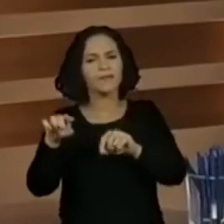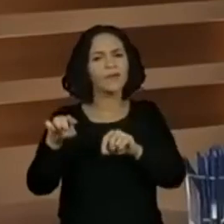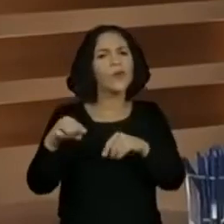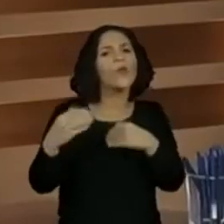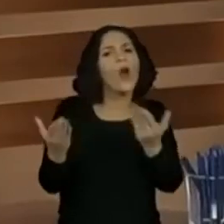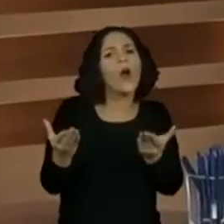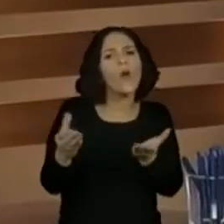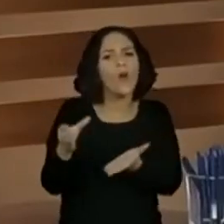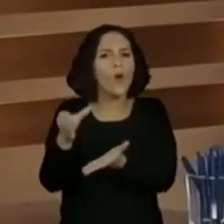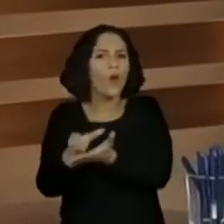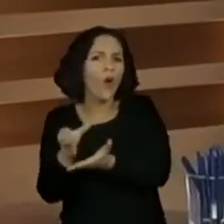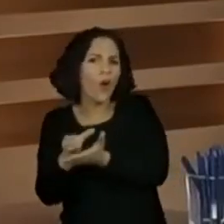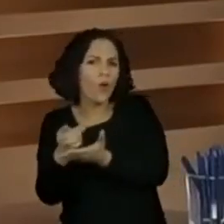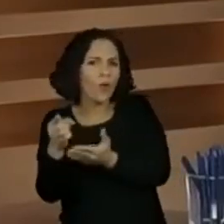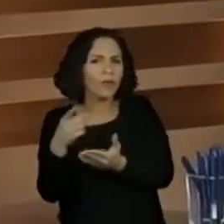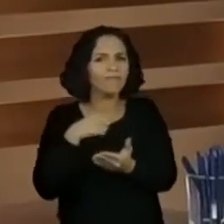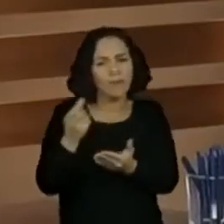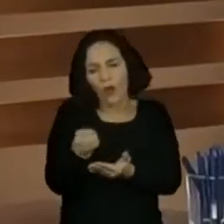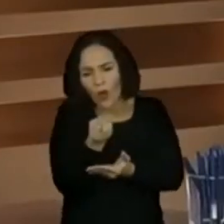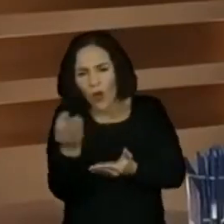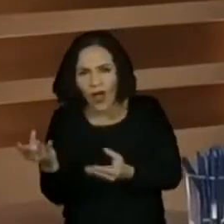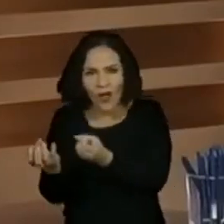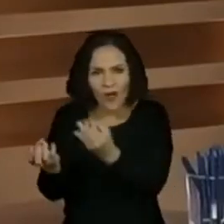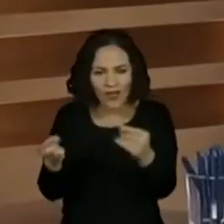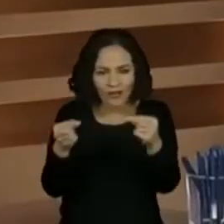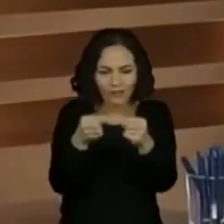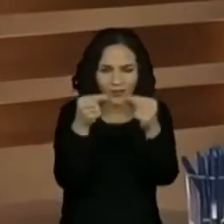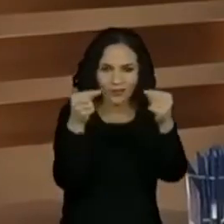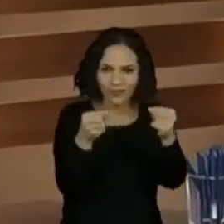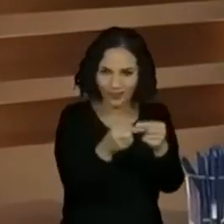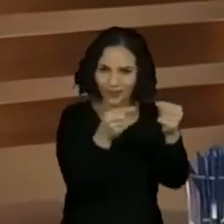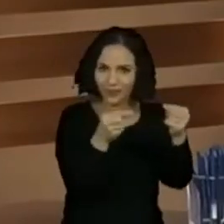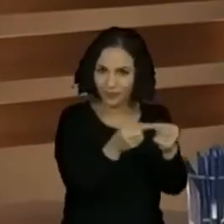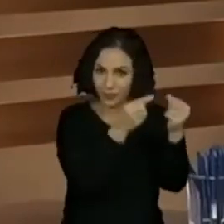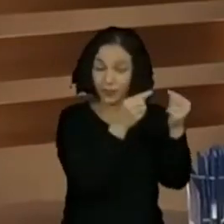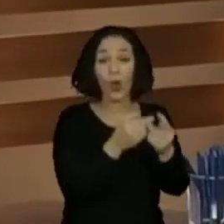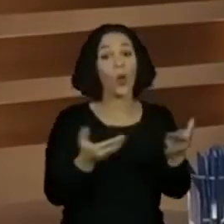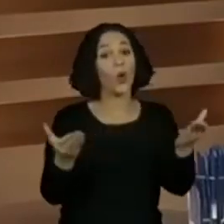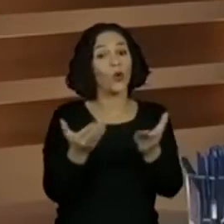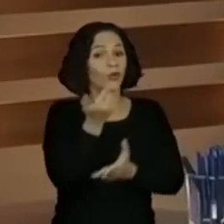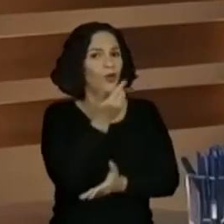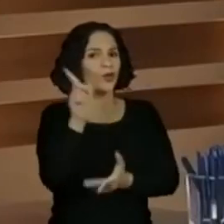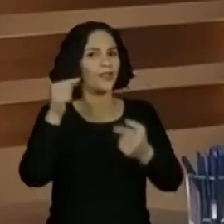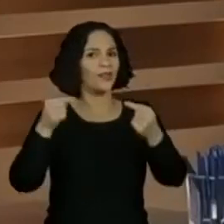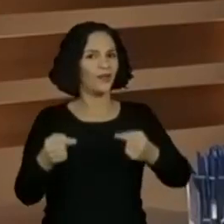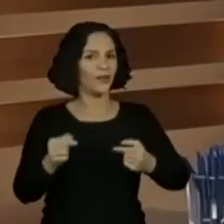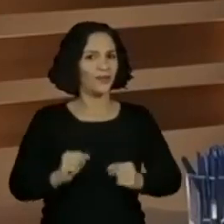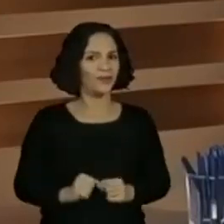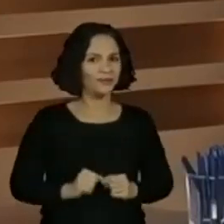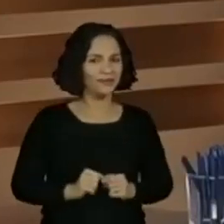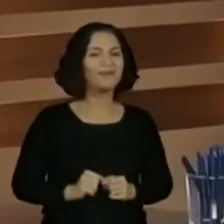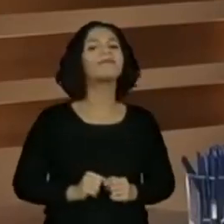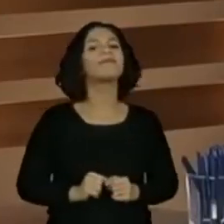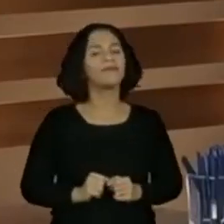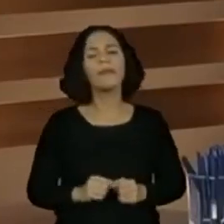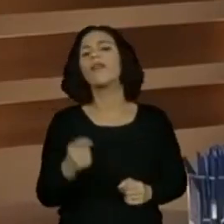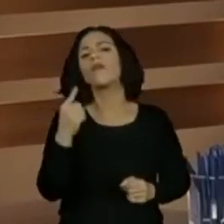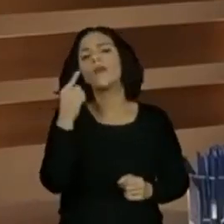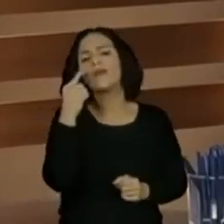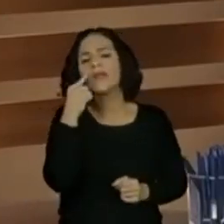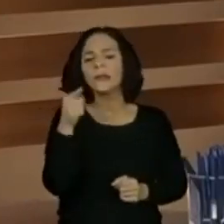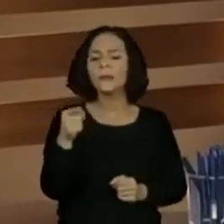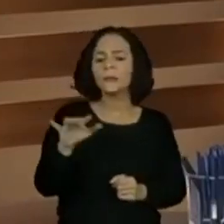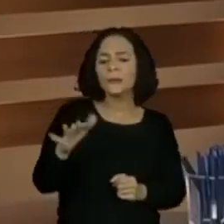qual copo tinha aquelas determinadas quantidades? Hoje eu trouxe outro desafio para vocês, para a gente